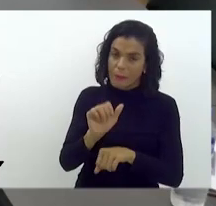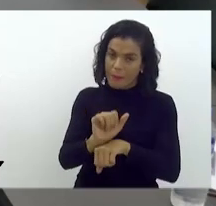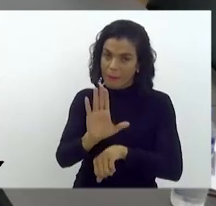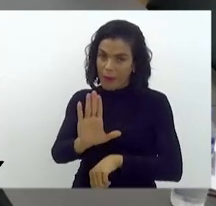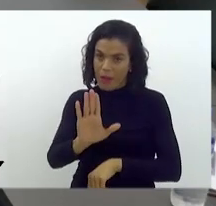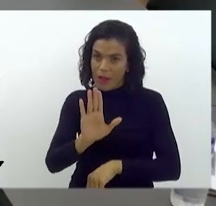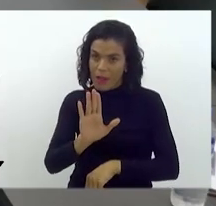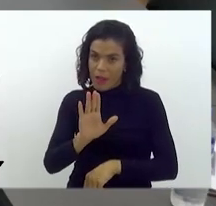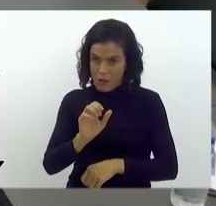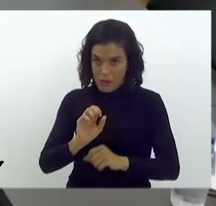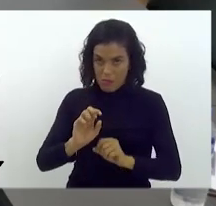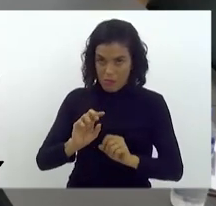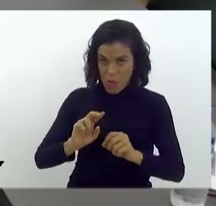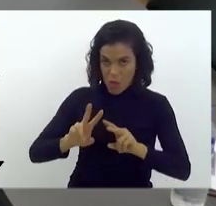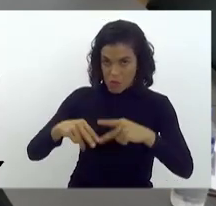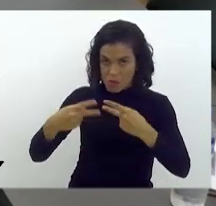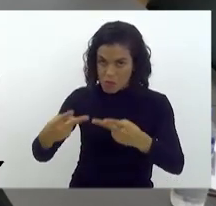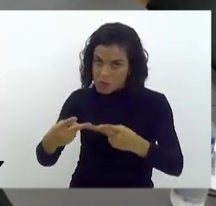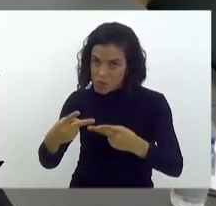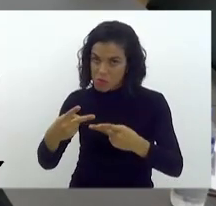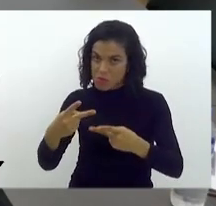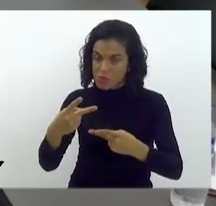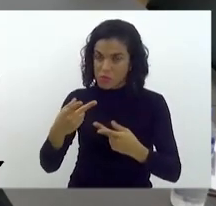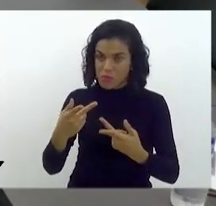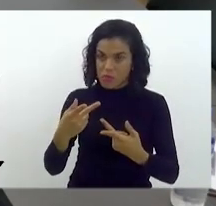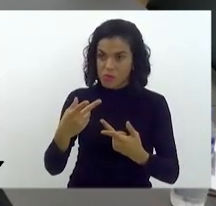posso te mandar os arquivos